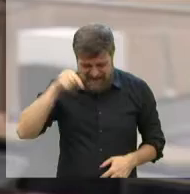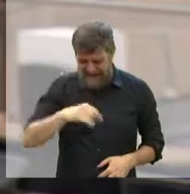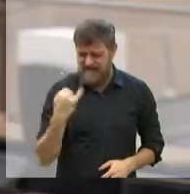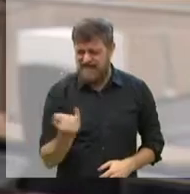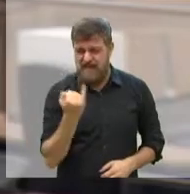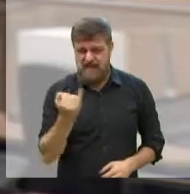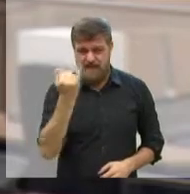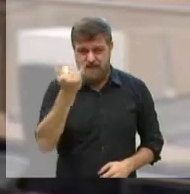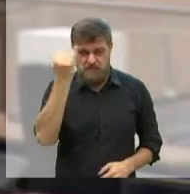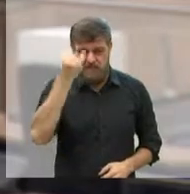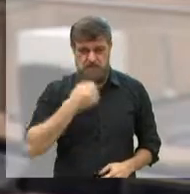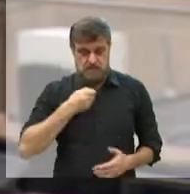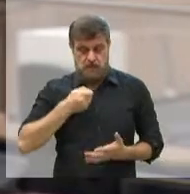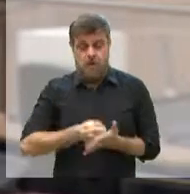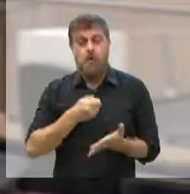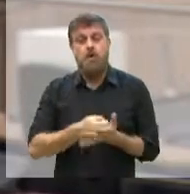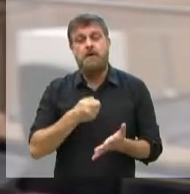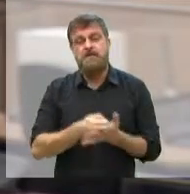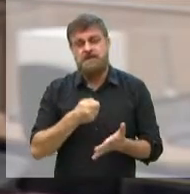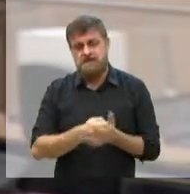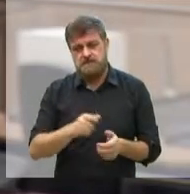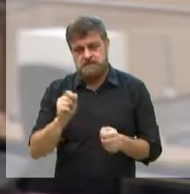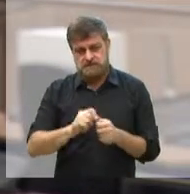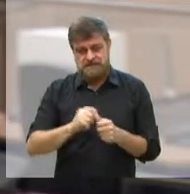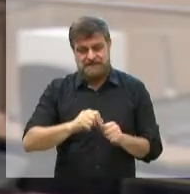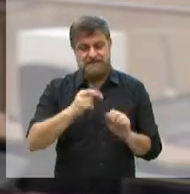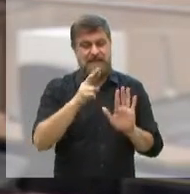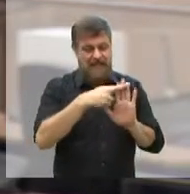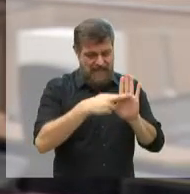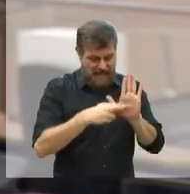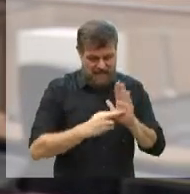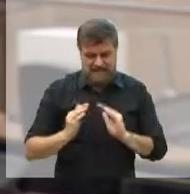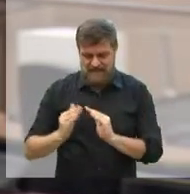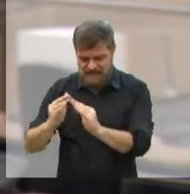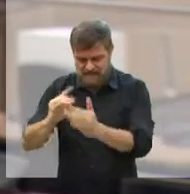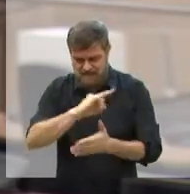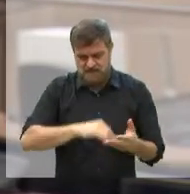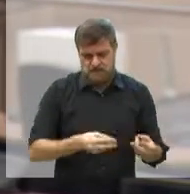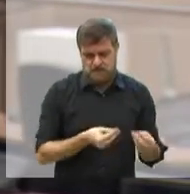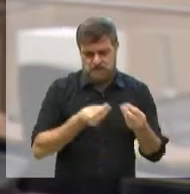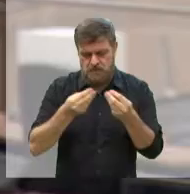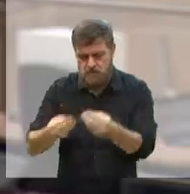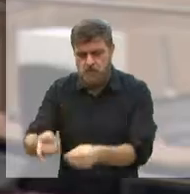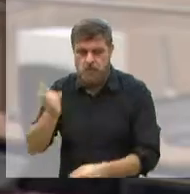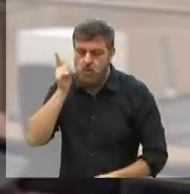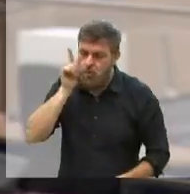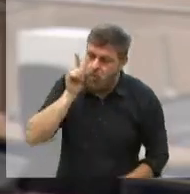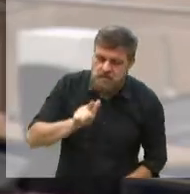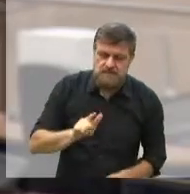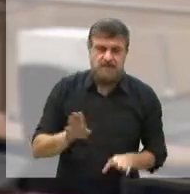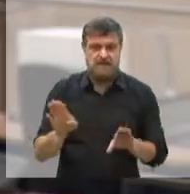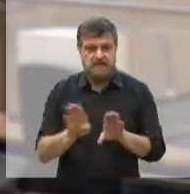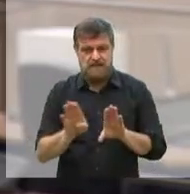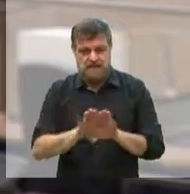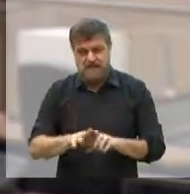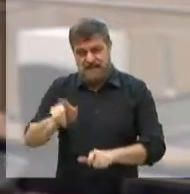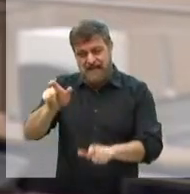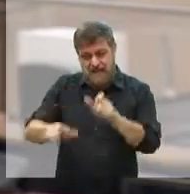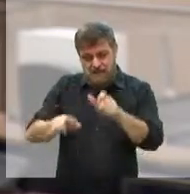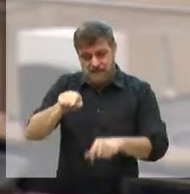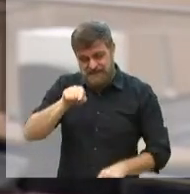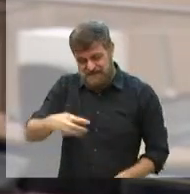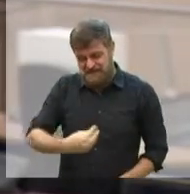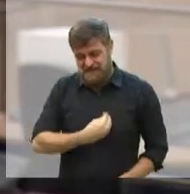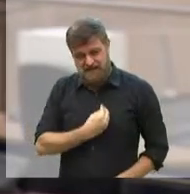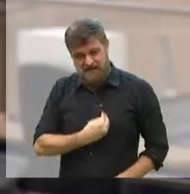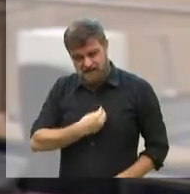importância e a obrigação de fazer a regularização fundiária e traz também para o cidadão que é